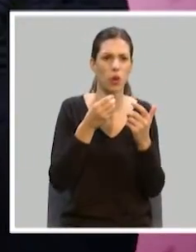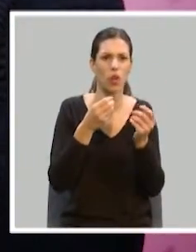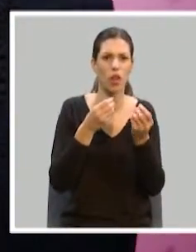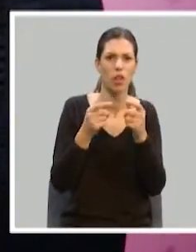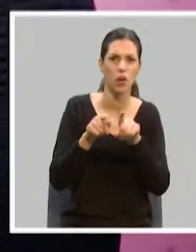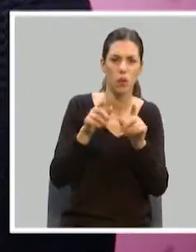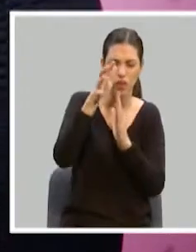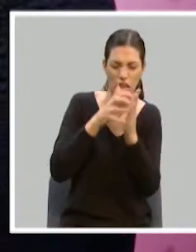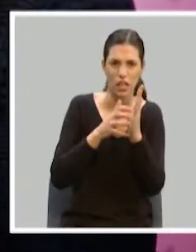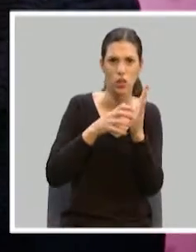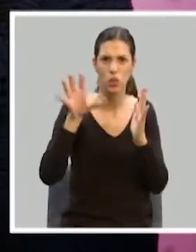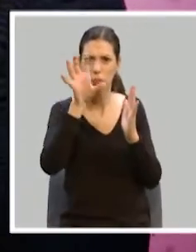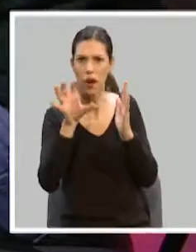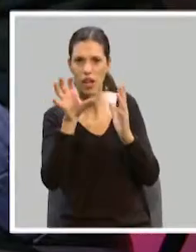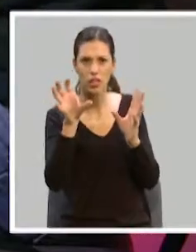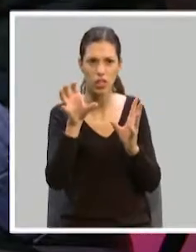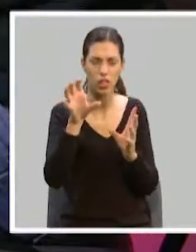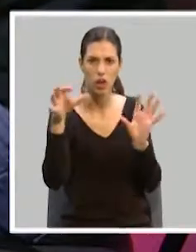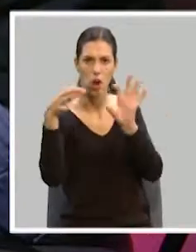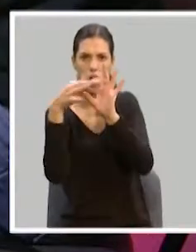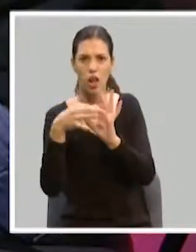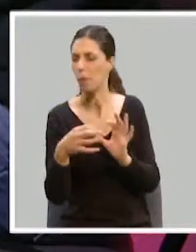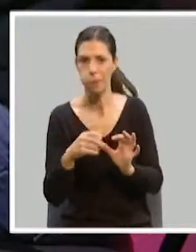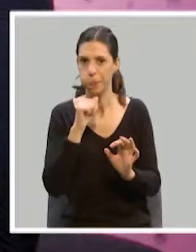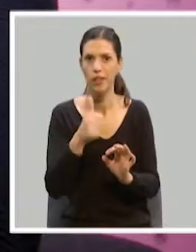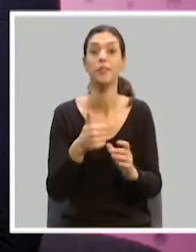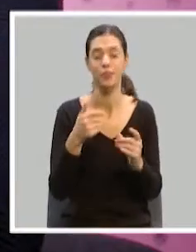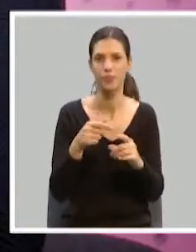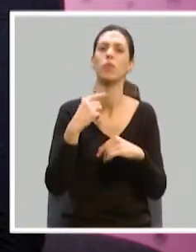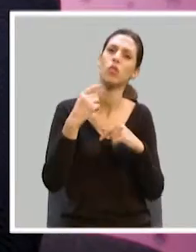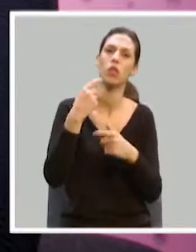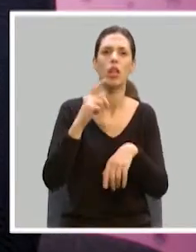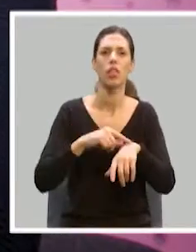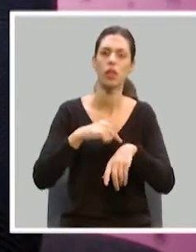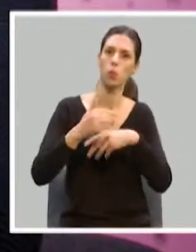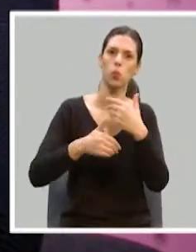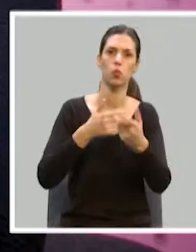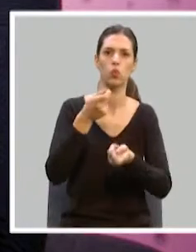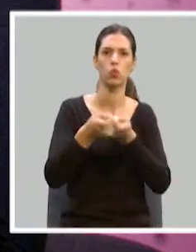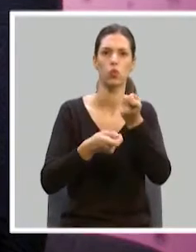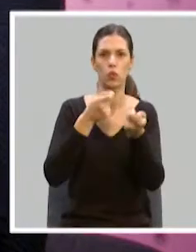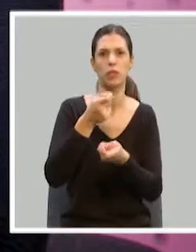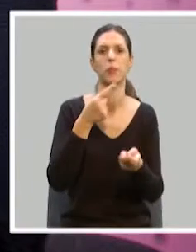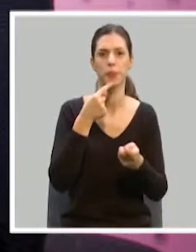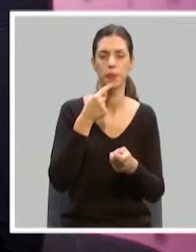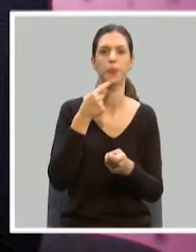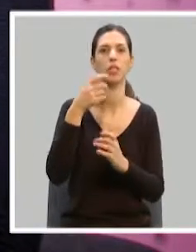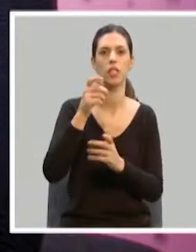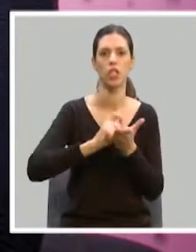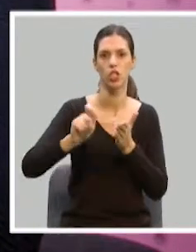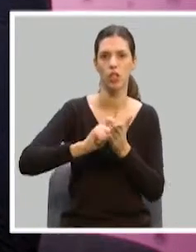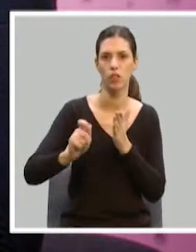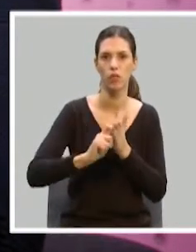não consigo brincar no texto com a imagem mas à medida que vais fazendo vais percebendo encanto de escrever para